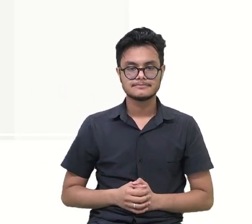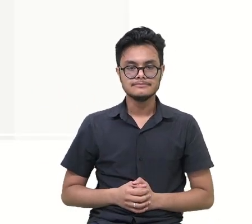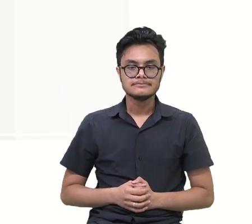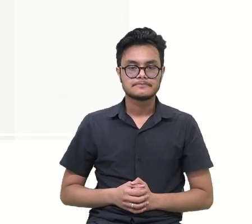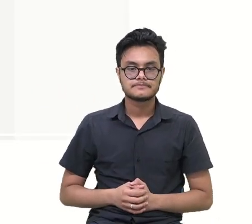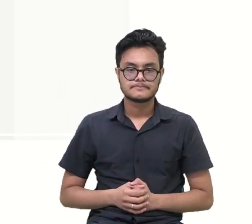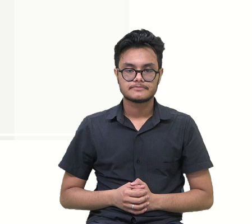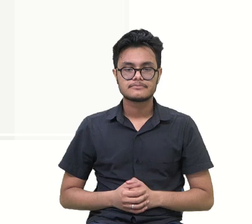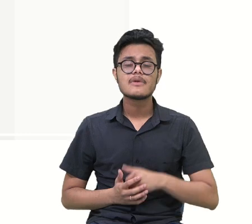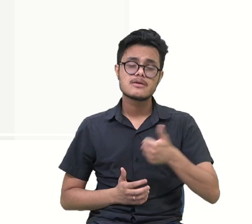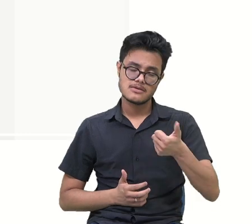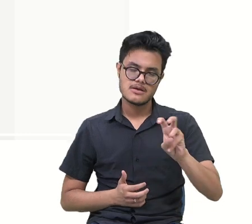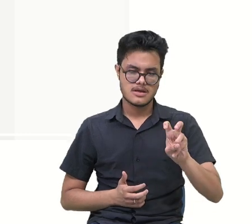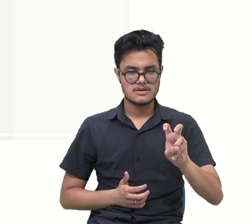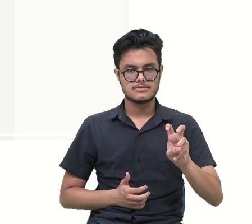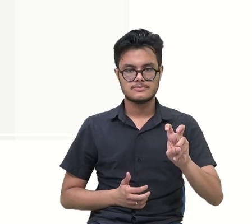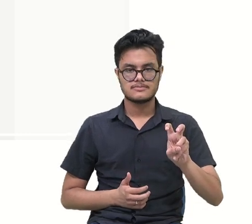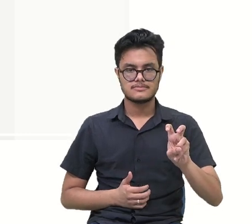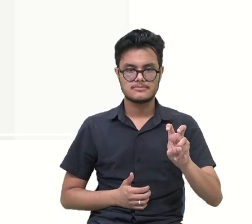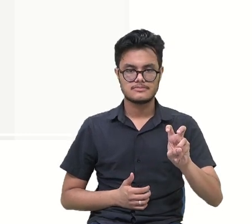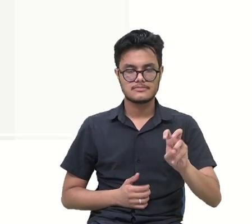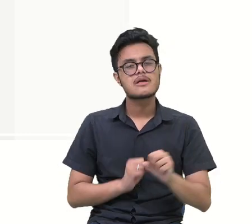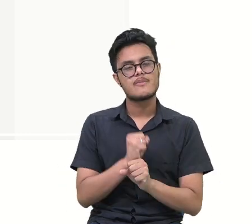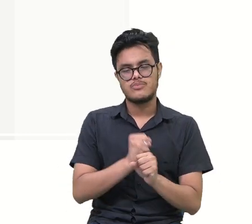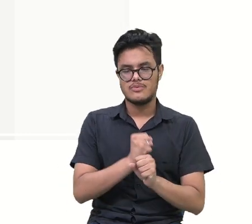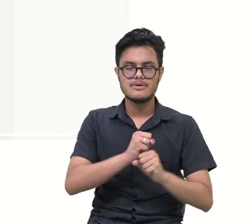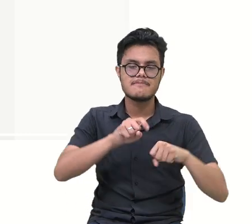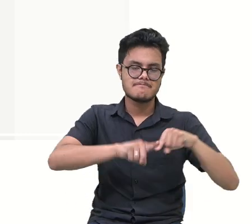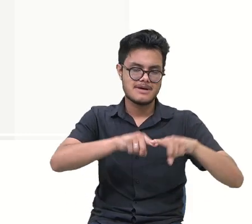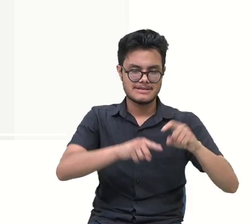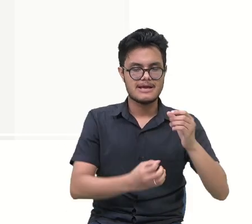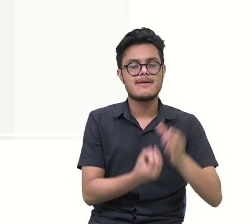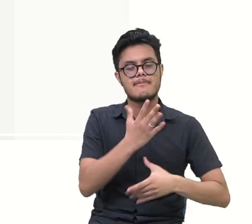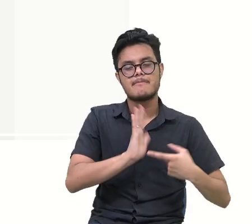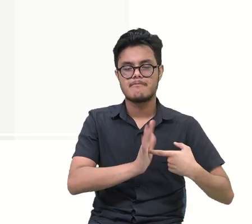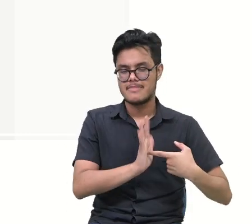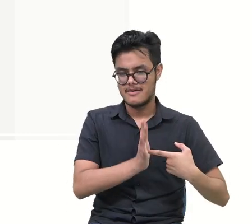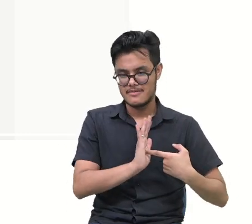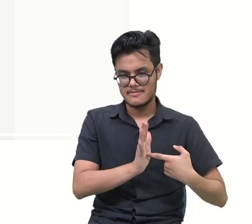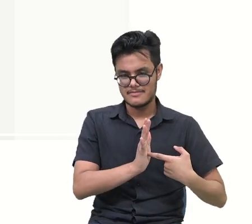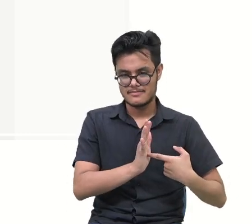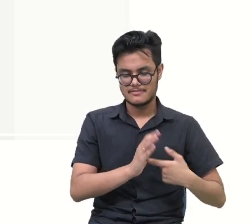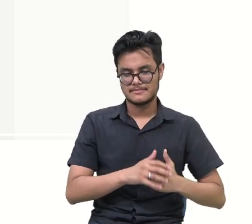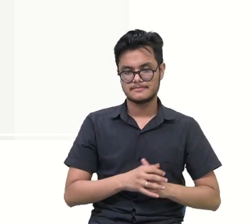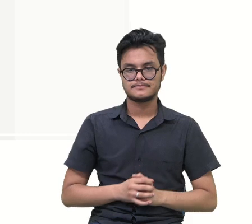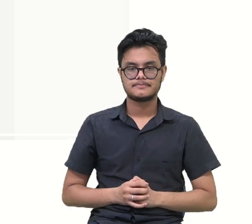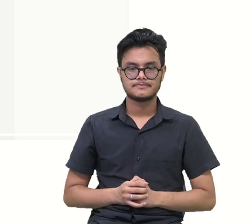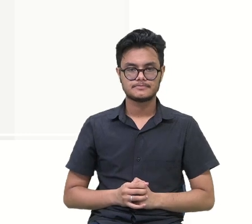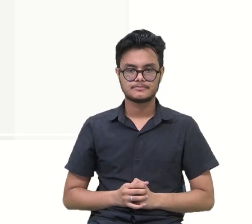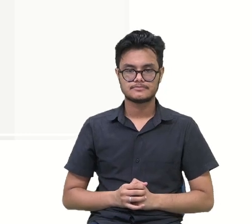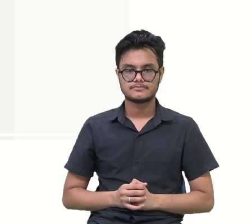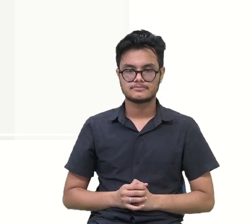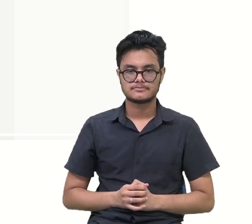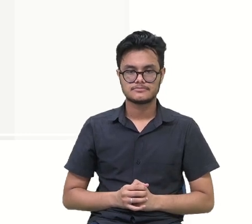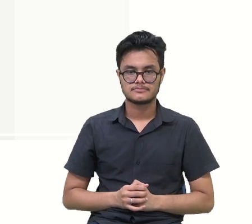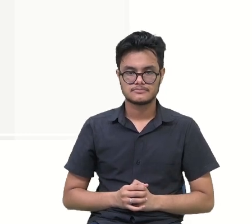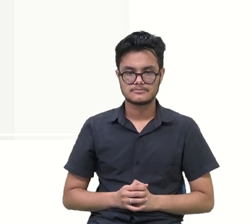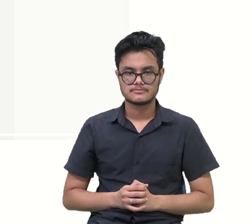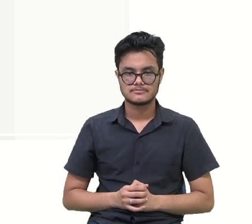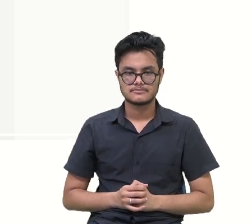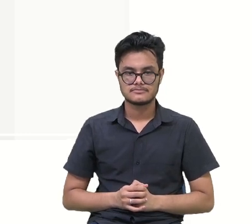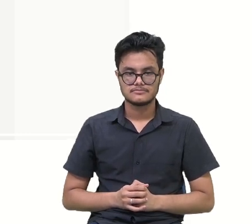15 unidades que ele estará produzindo no segundo ano,